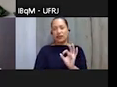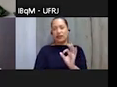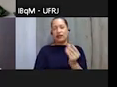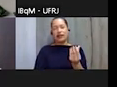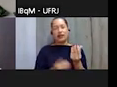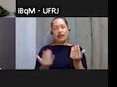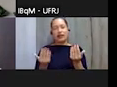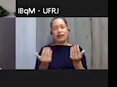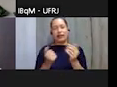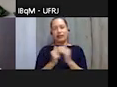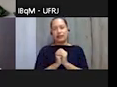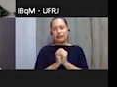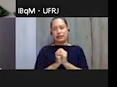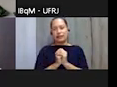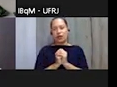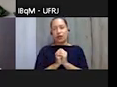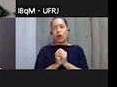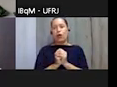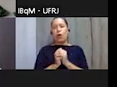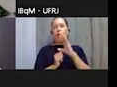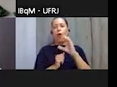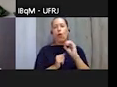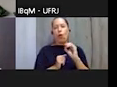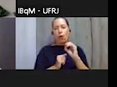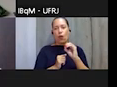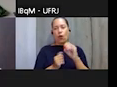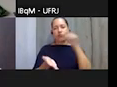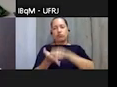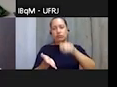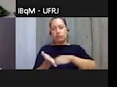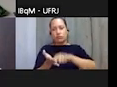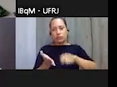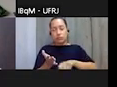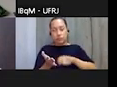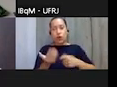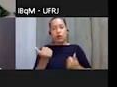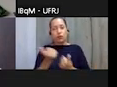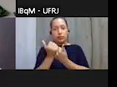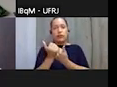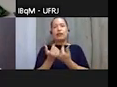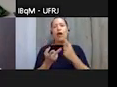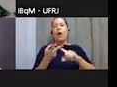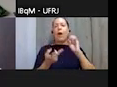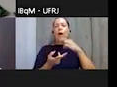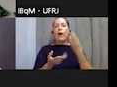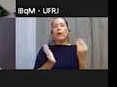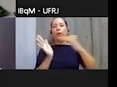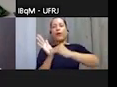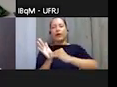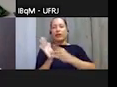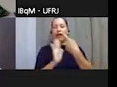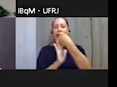como coautoras ou são referenciadas nos textos ou no ato